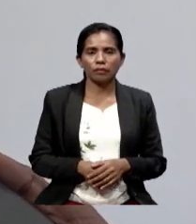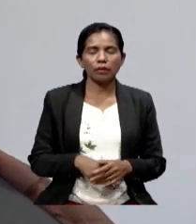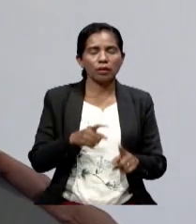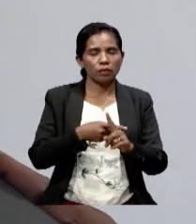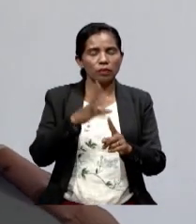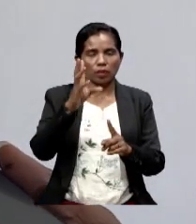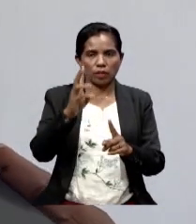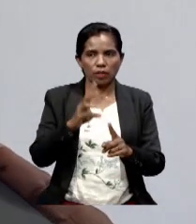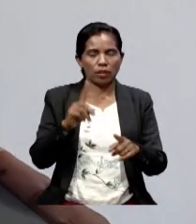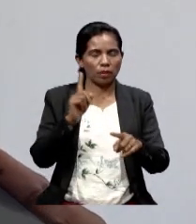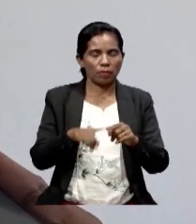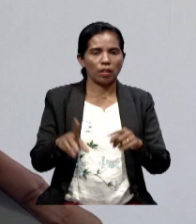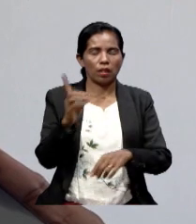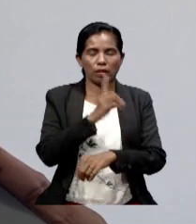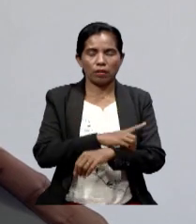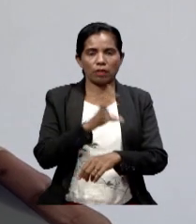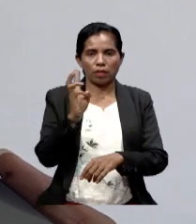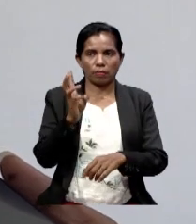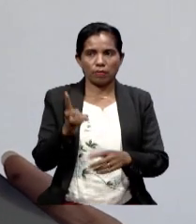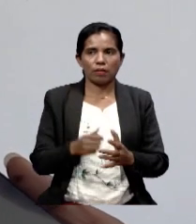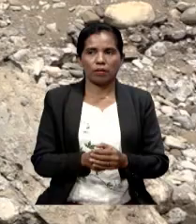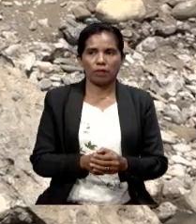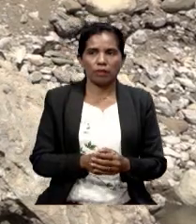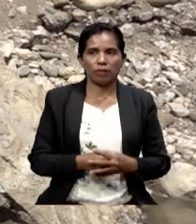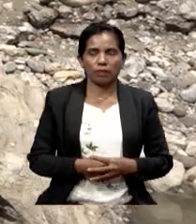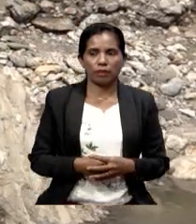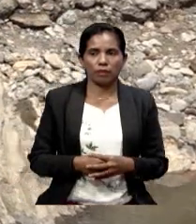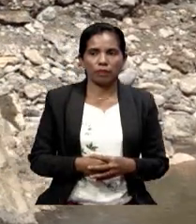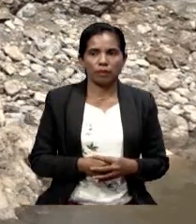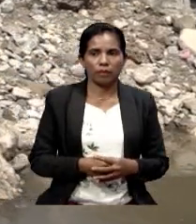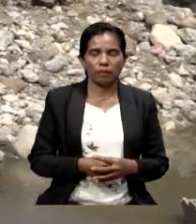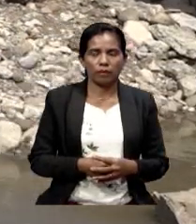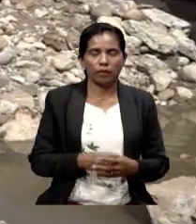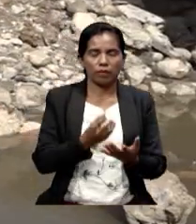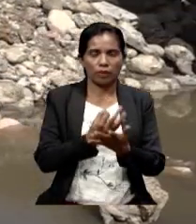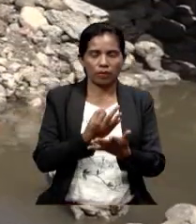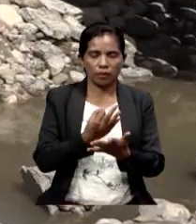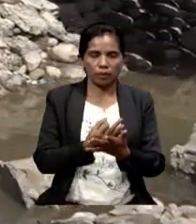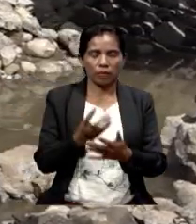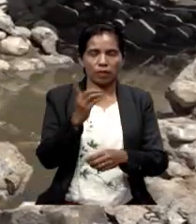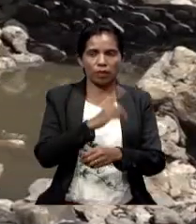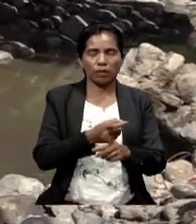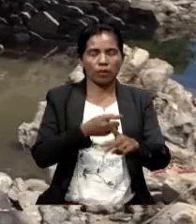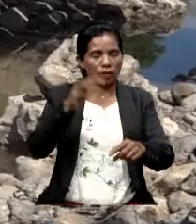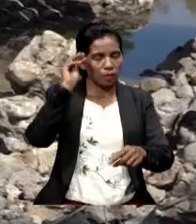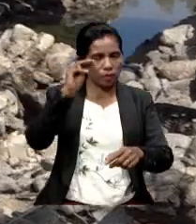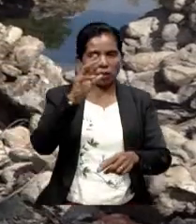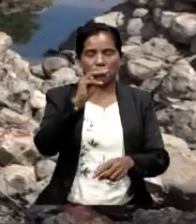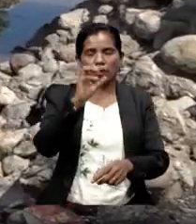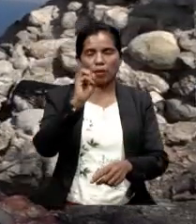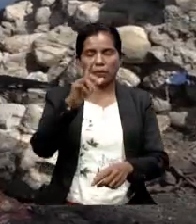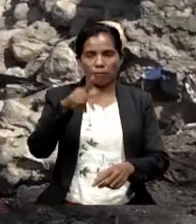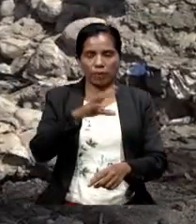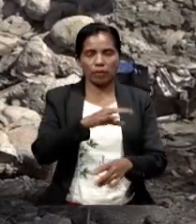dentro de fulane la bela loron nenul tamane requerimento se lei orçamento para reabilitação né husi ministério obras públicas no